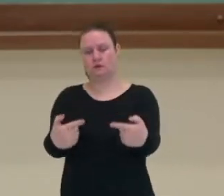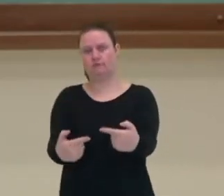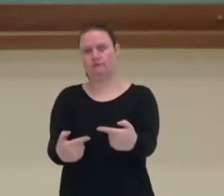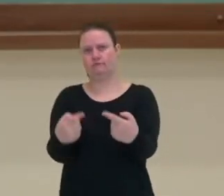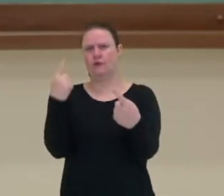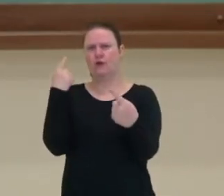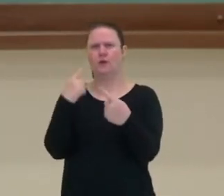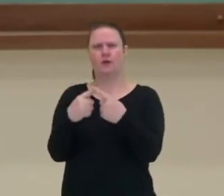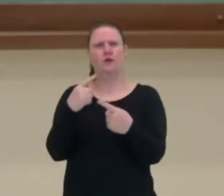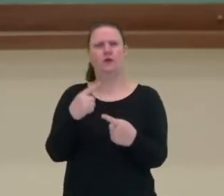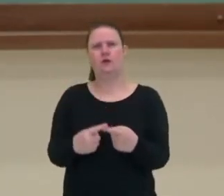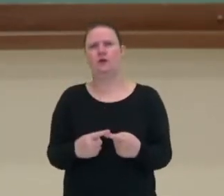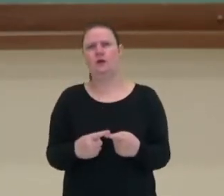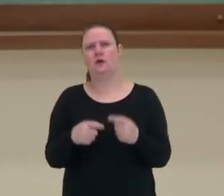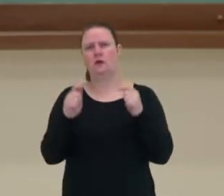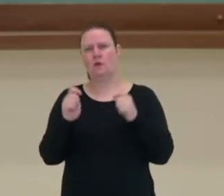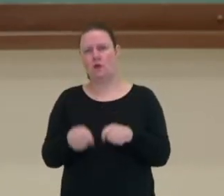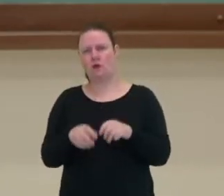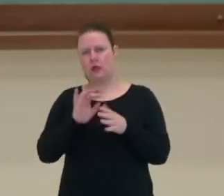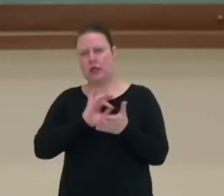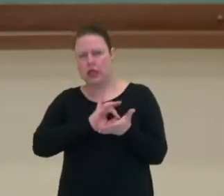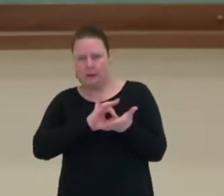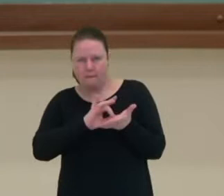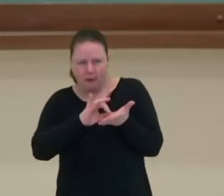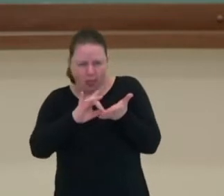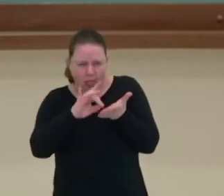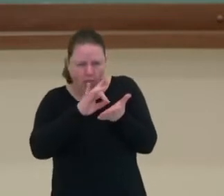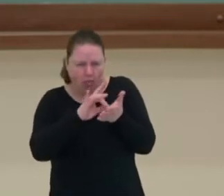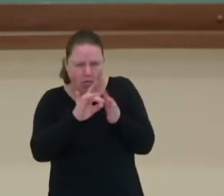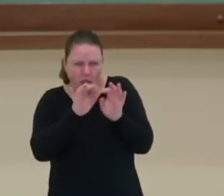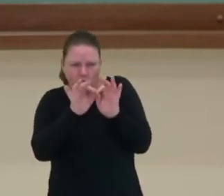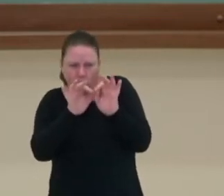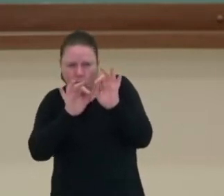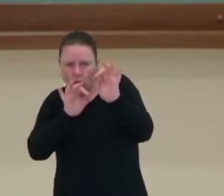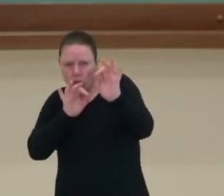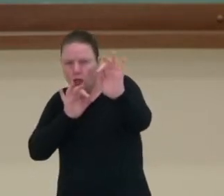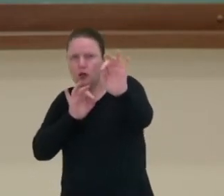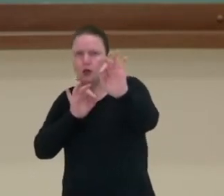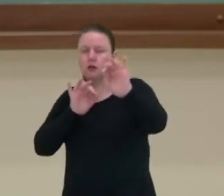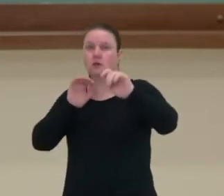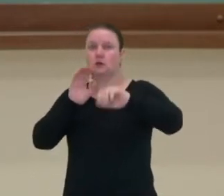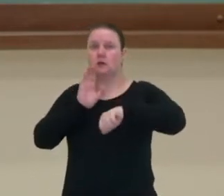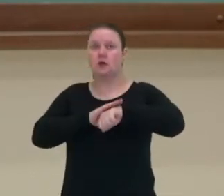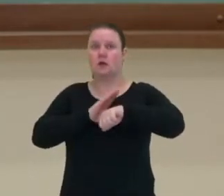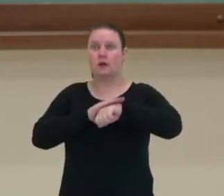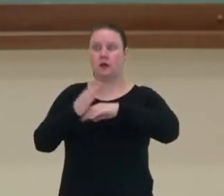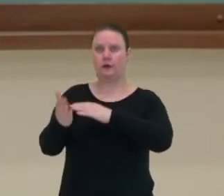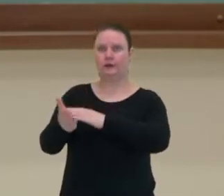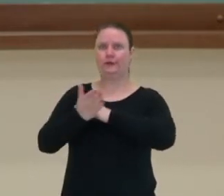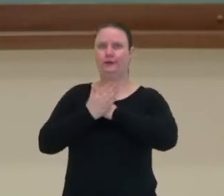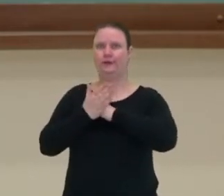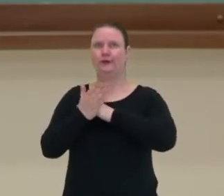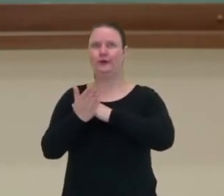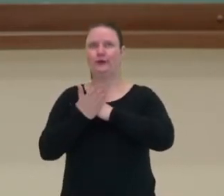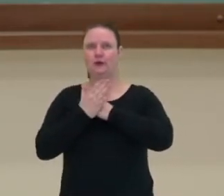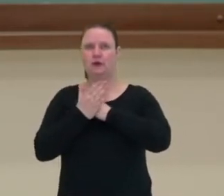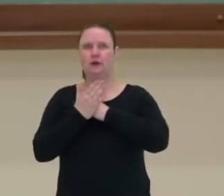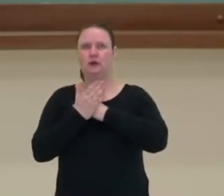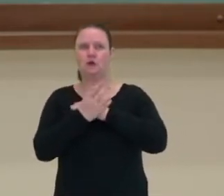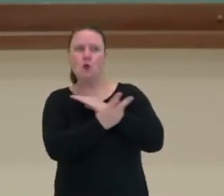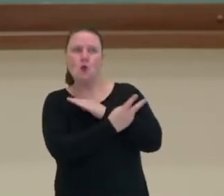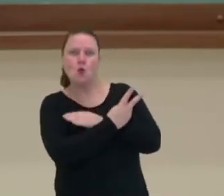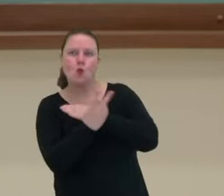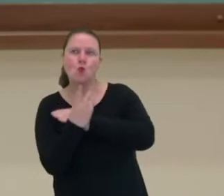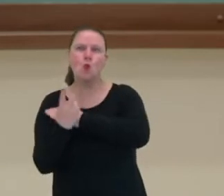consigo acertar inimigos a longa distância. Isso melhora principalmente na minha capacidade de